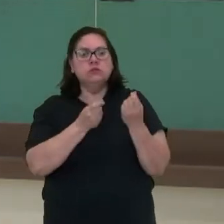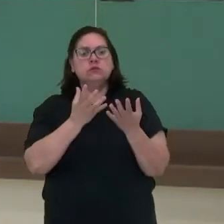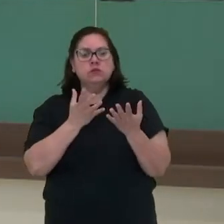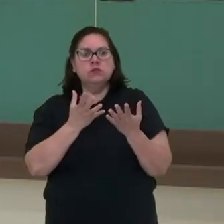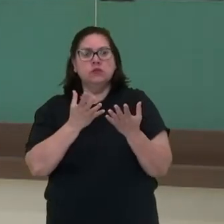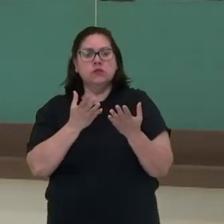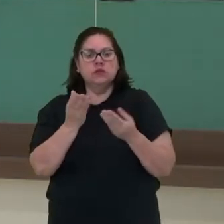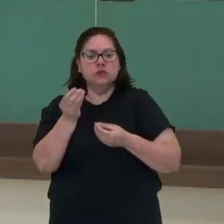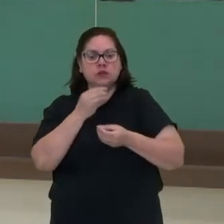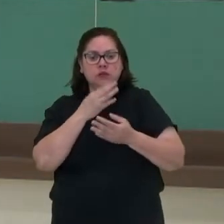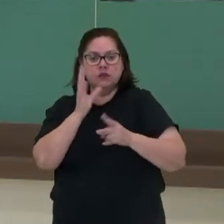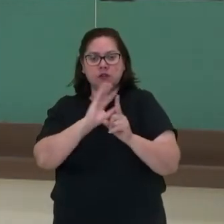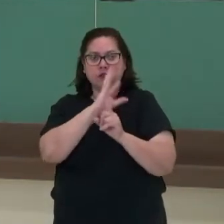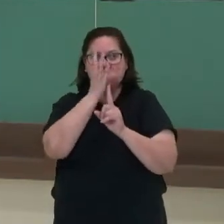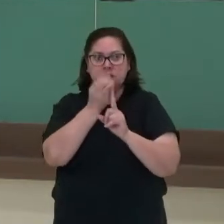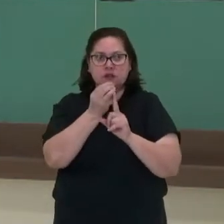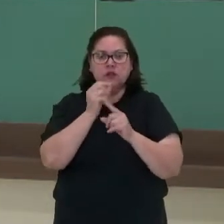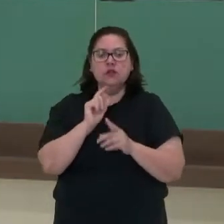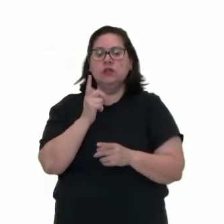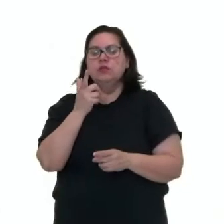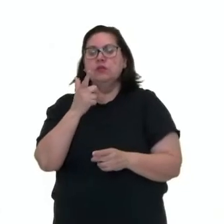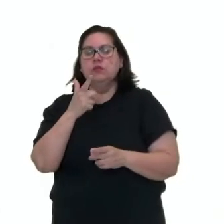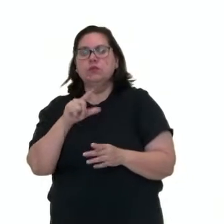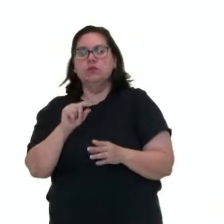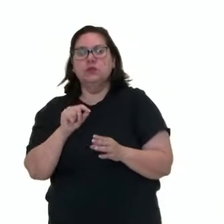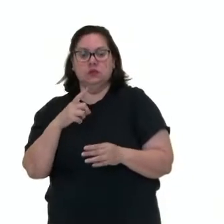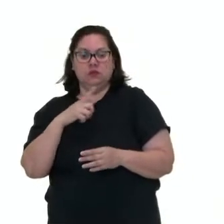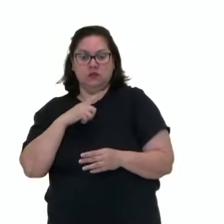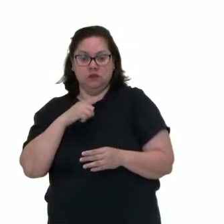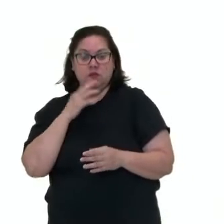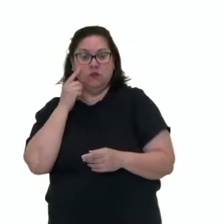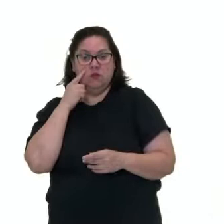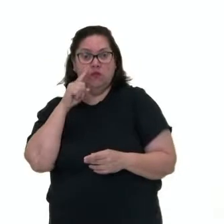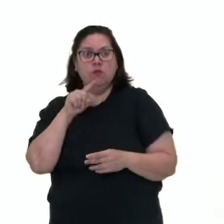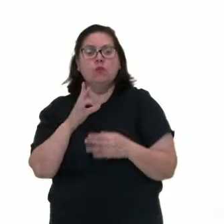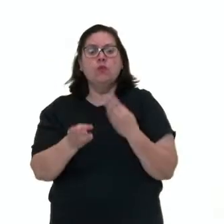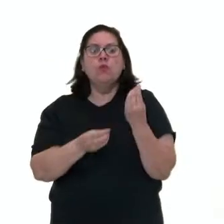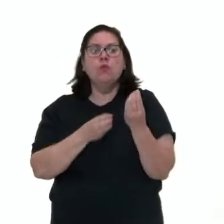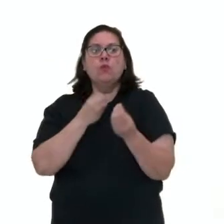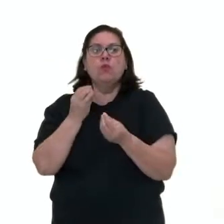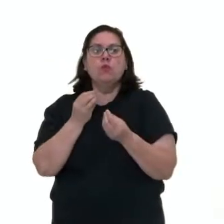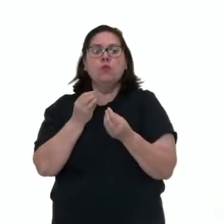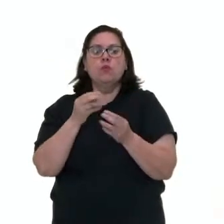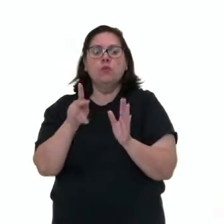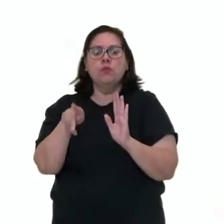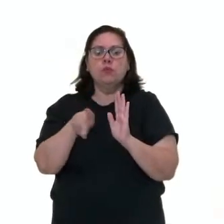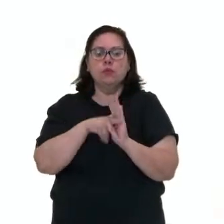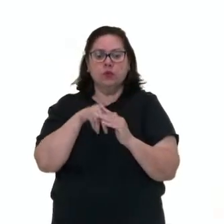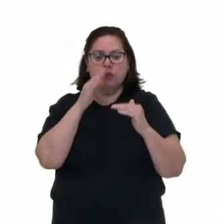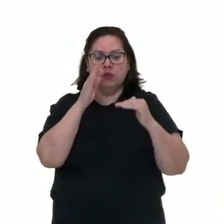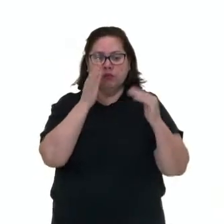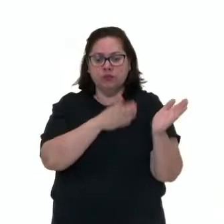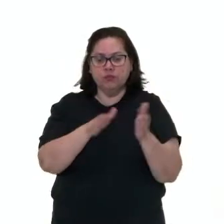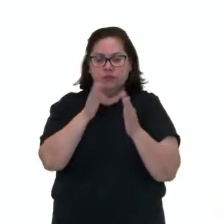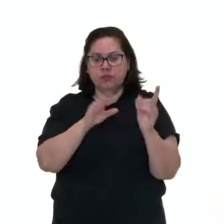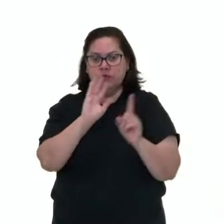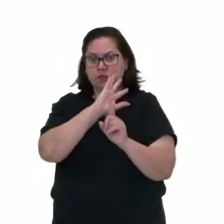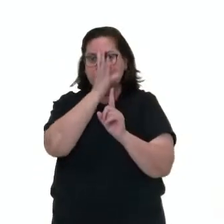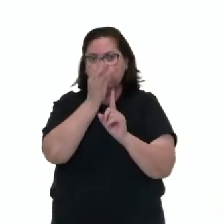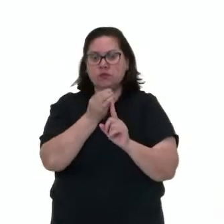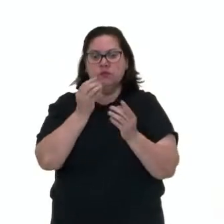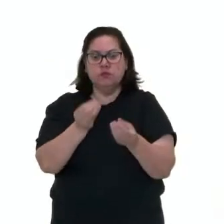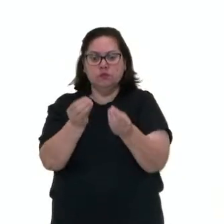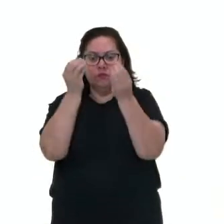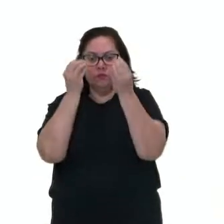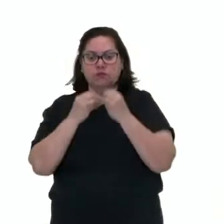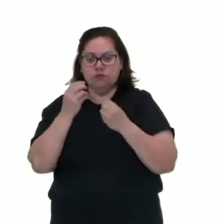nós através da arte. E outra coisa, a gente vai ver exatamente como a própria produção artística, ela pode trazer